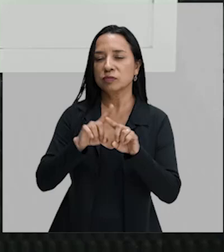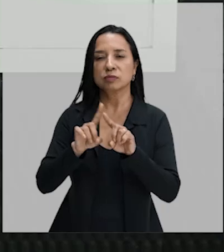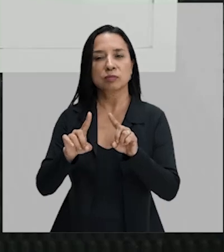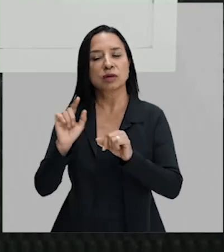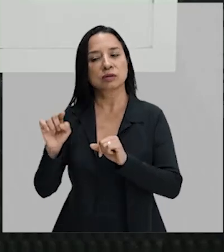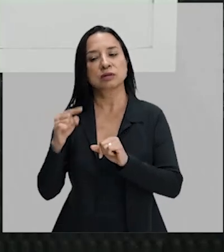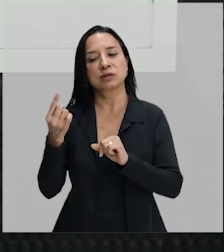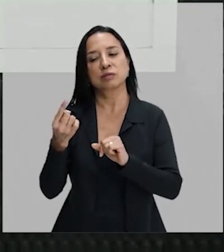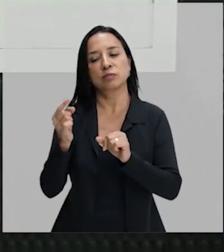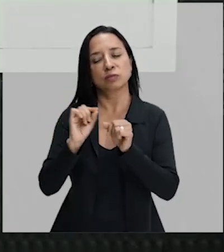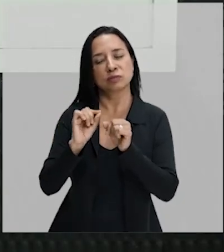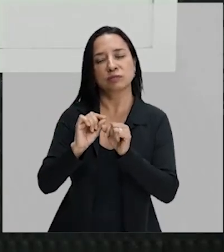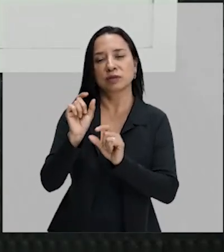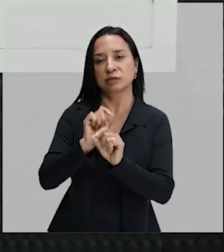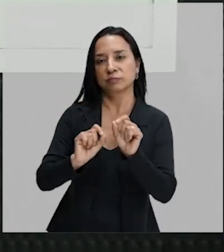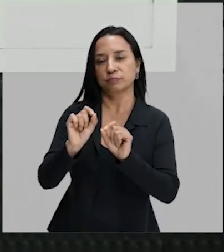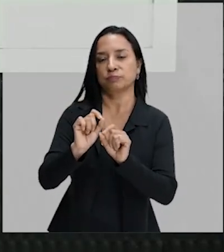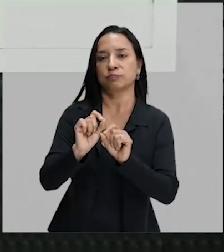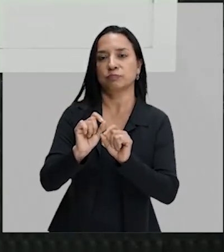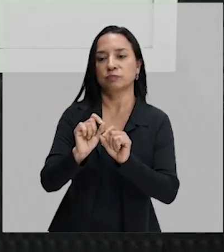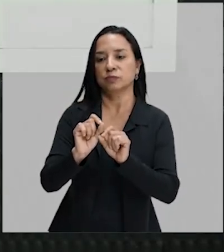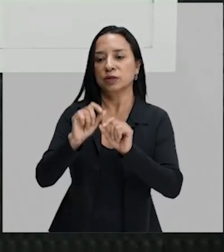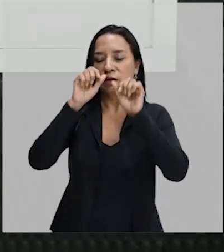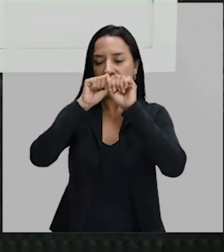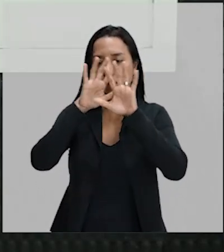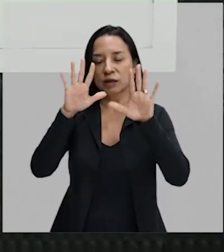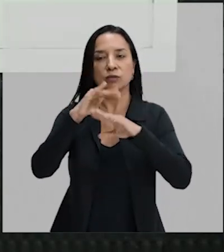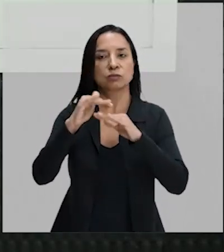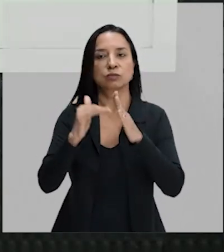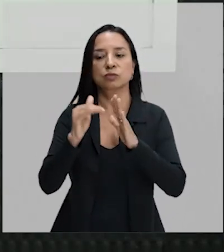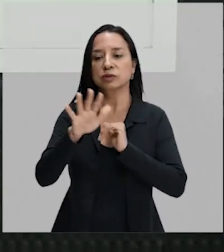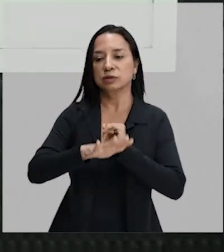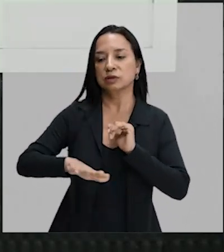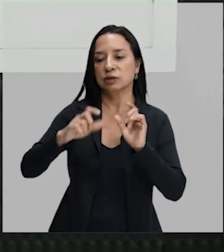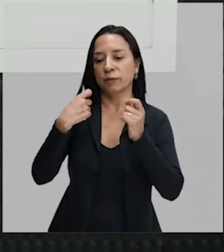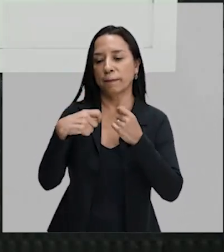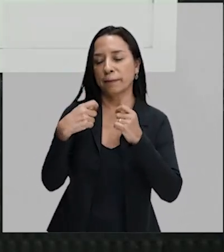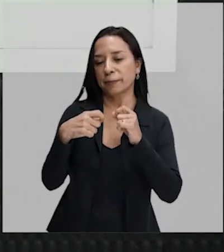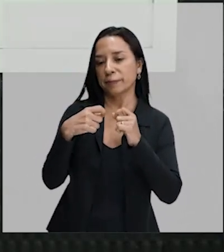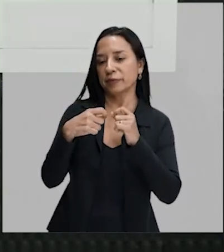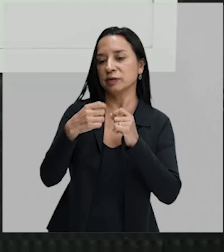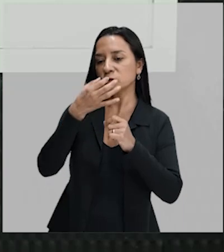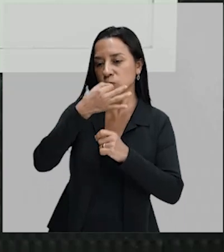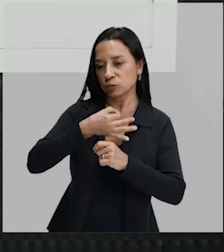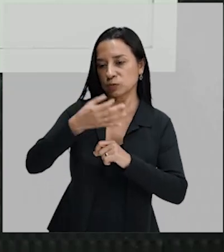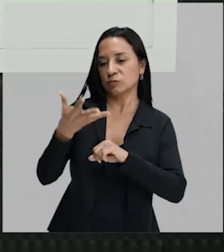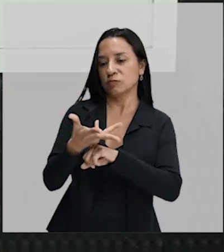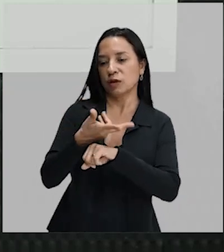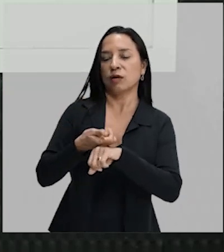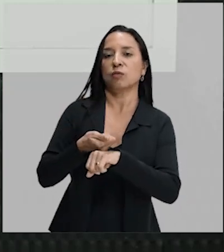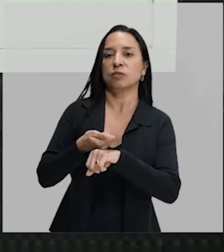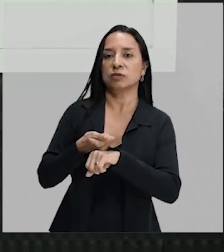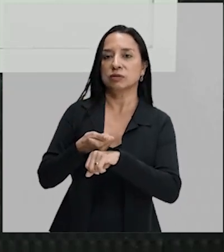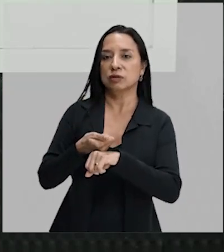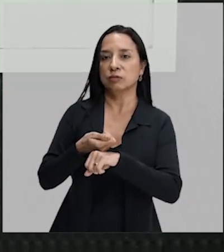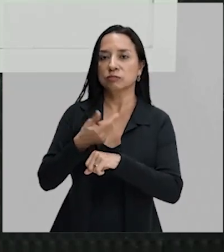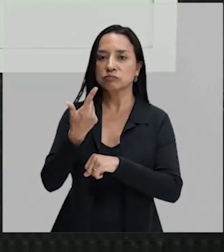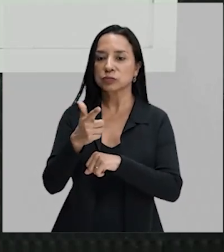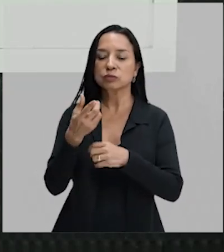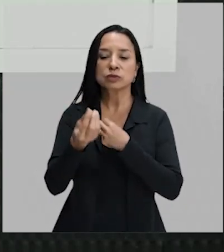desfaz isso. É óbvio que todas as áreas precisam da argumentação. É isso que eu quero trazer para vocês. Não há